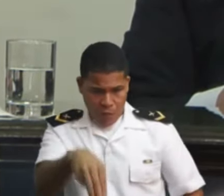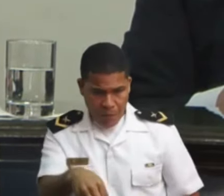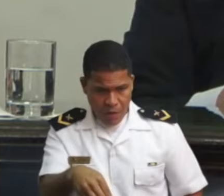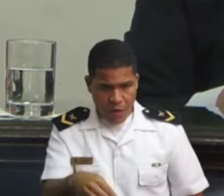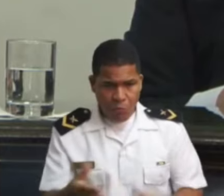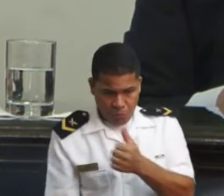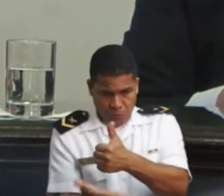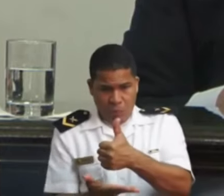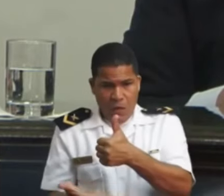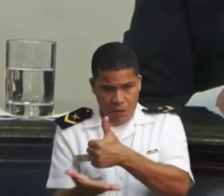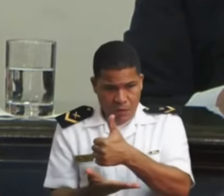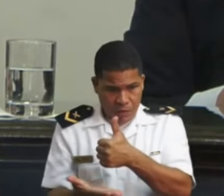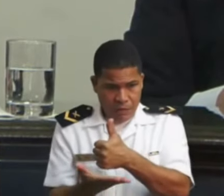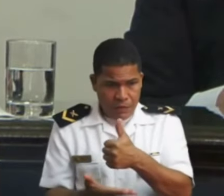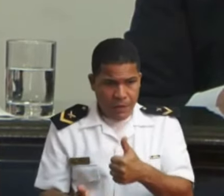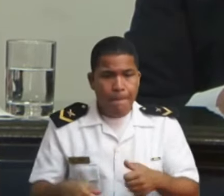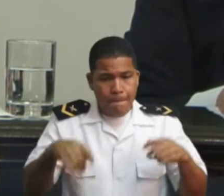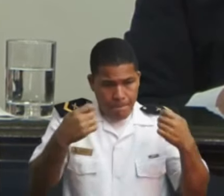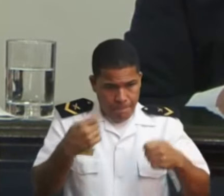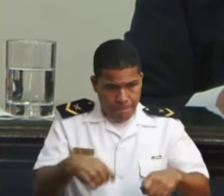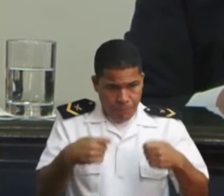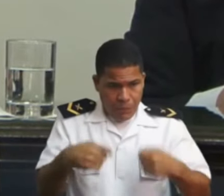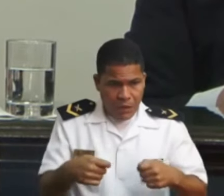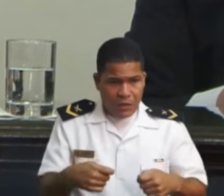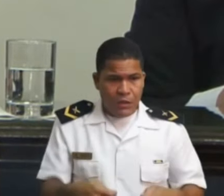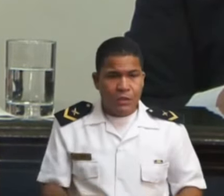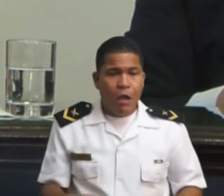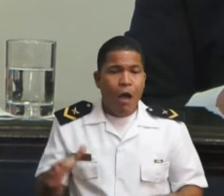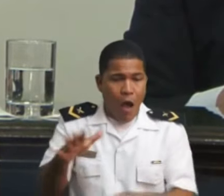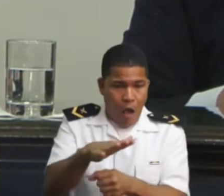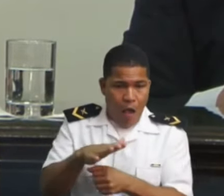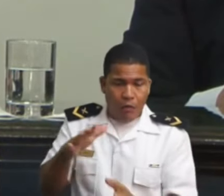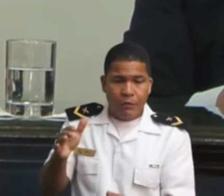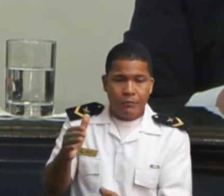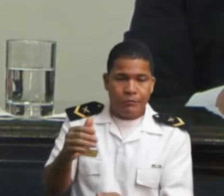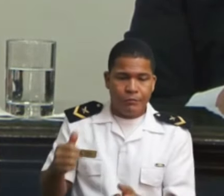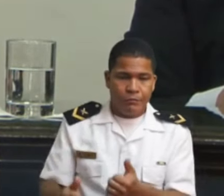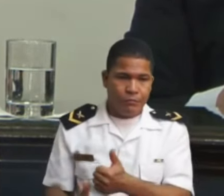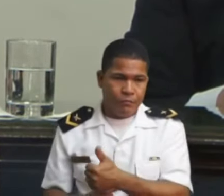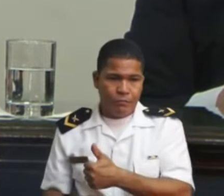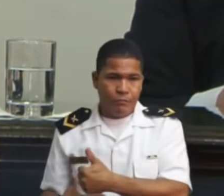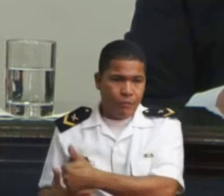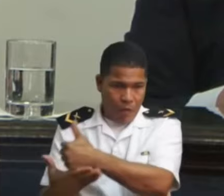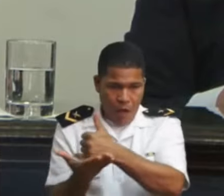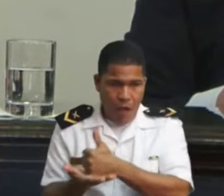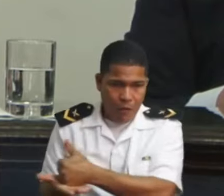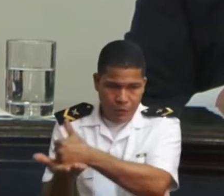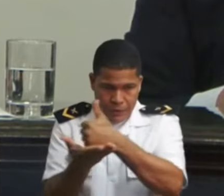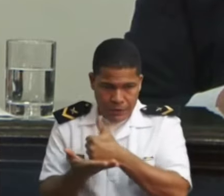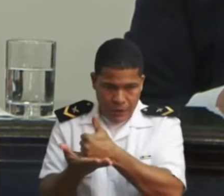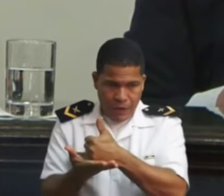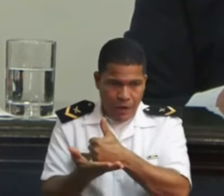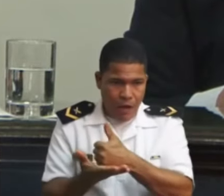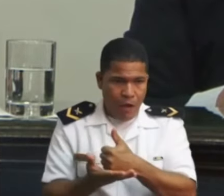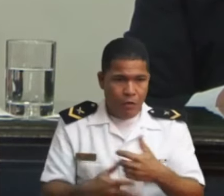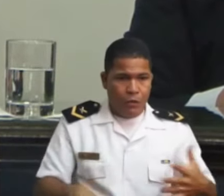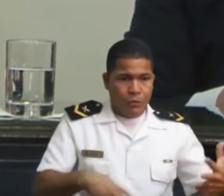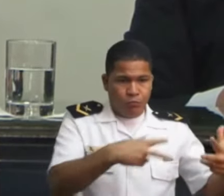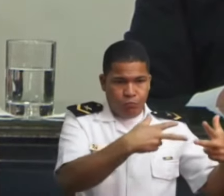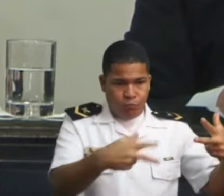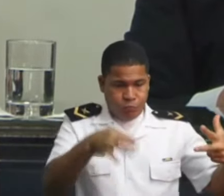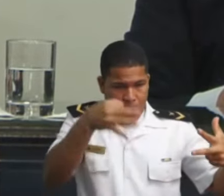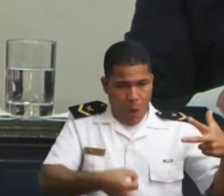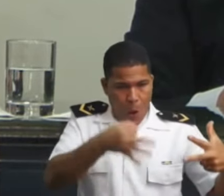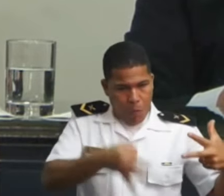essências, deve auxiliar o poder judiciário, já que a matéria que aqui é julgada é uma matéria